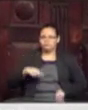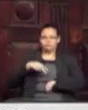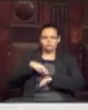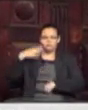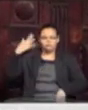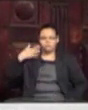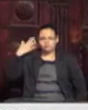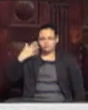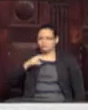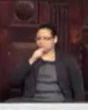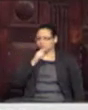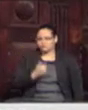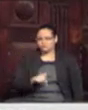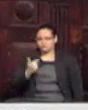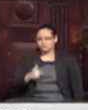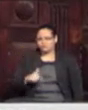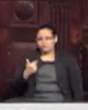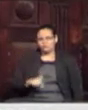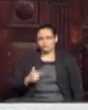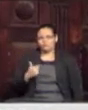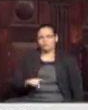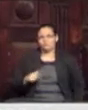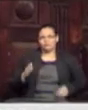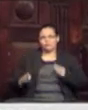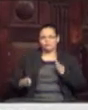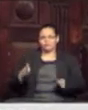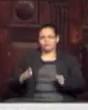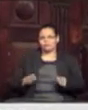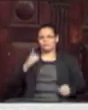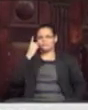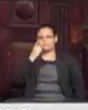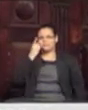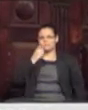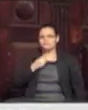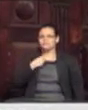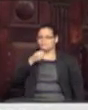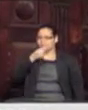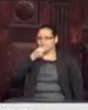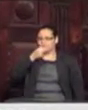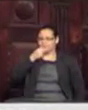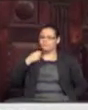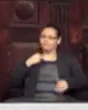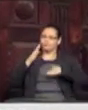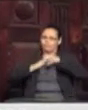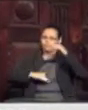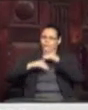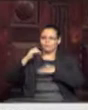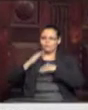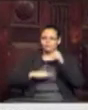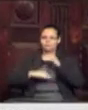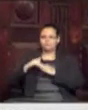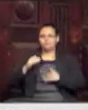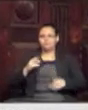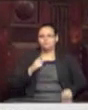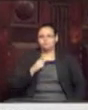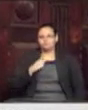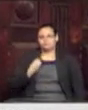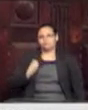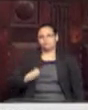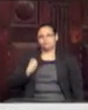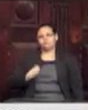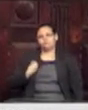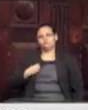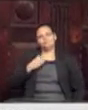tribuna, não estaria exercendo o mandato de deputado. Eu seria jornalista, que é a minha profissão. Eu estaria tocando a minha vida